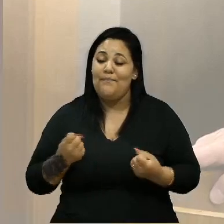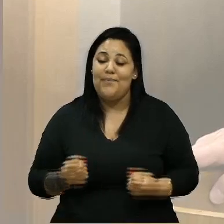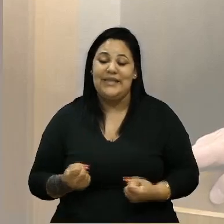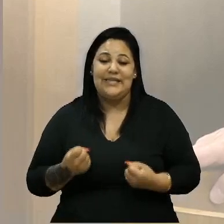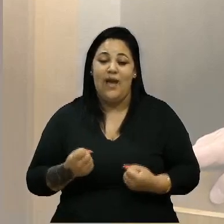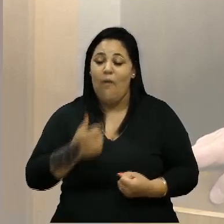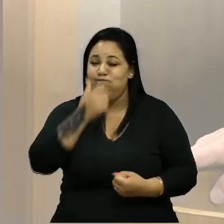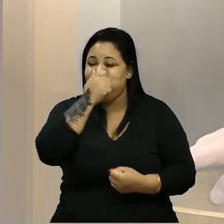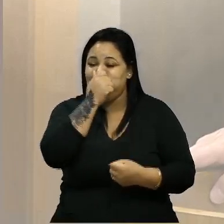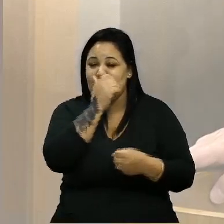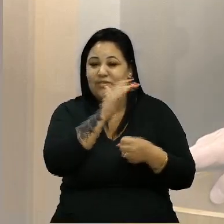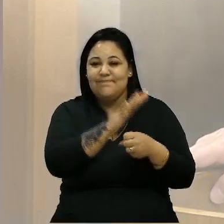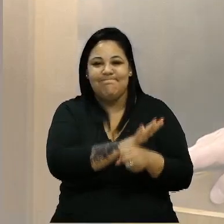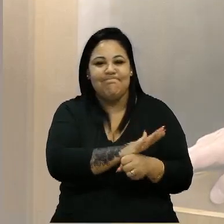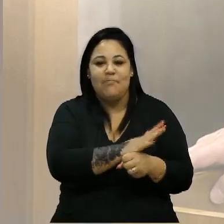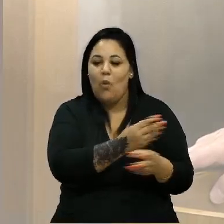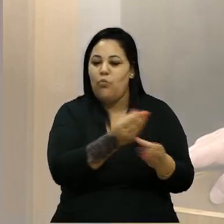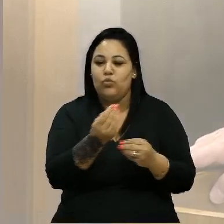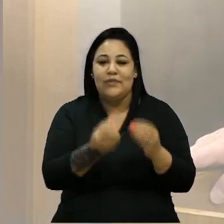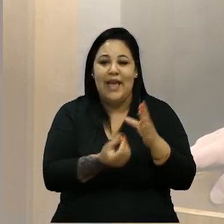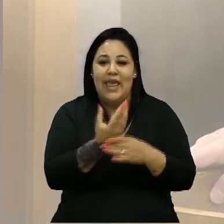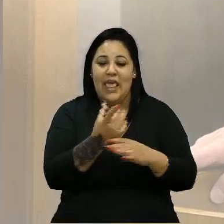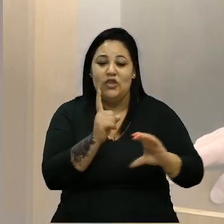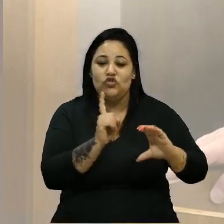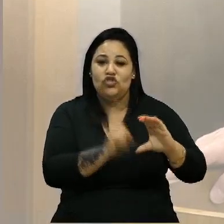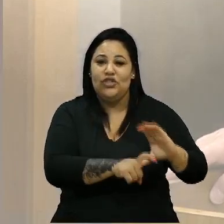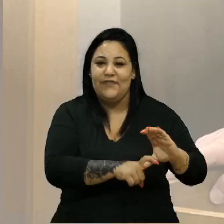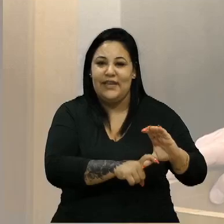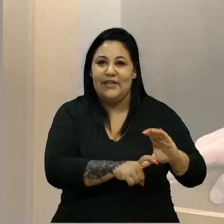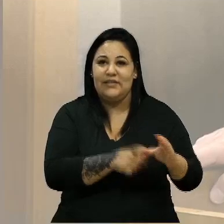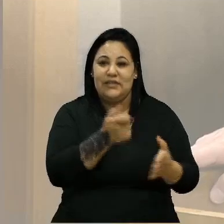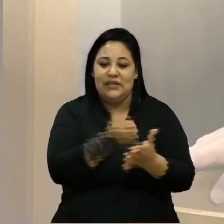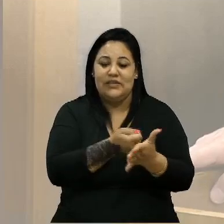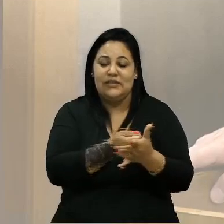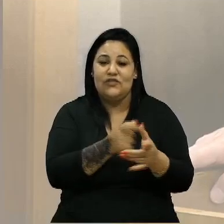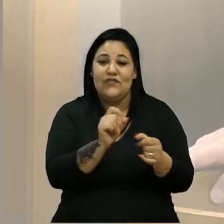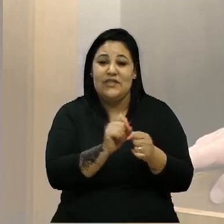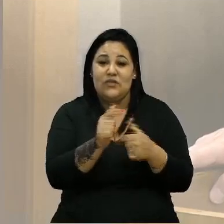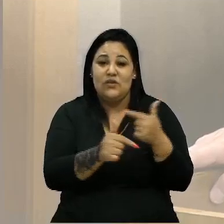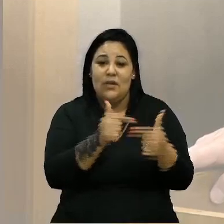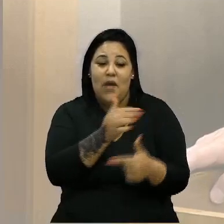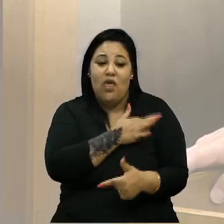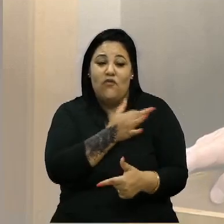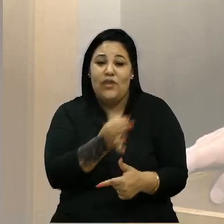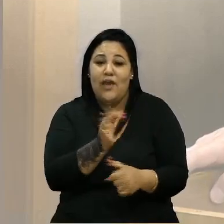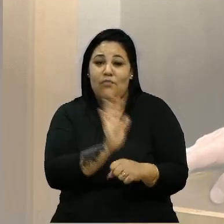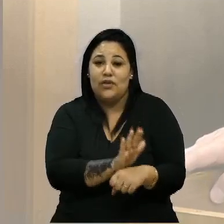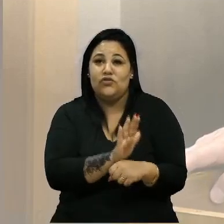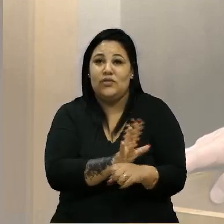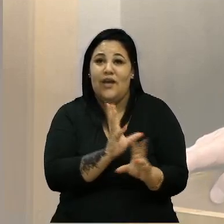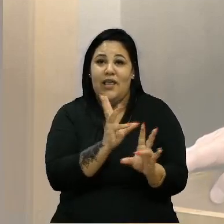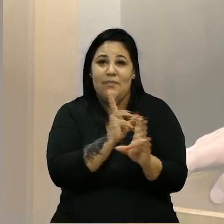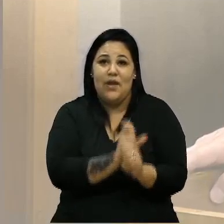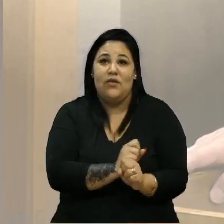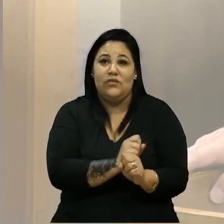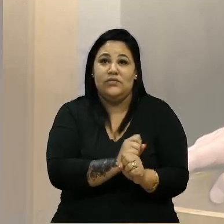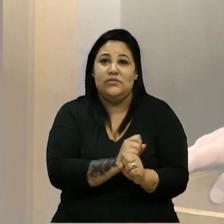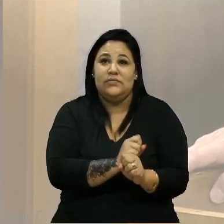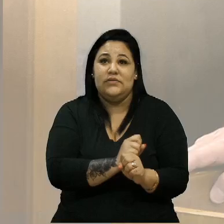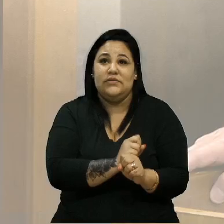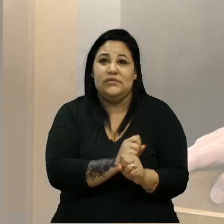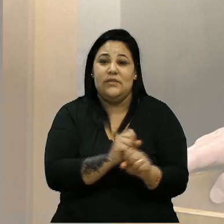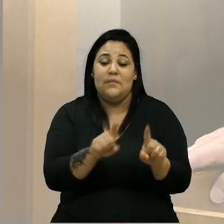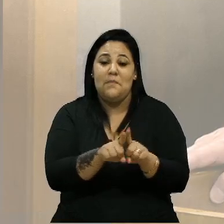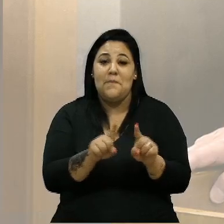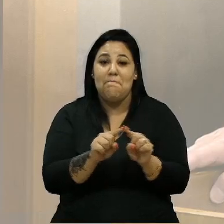se endividando, tentando fazer um trabalho voluntário pela causa animal, mas está na